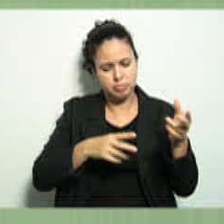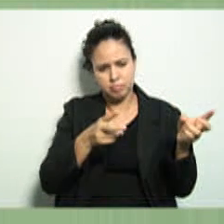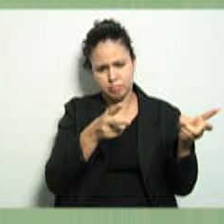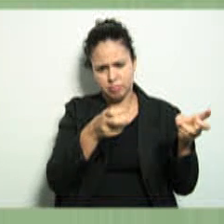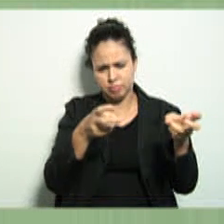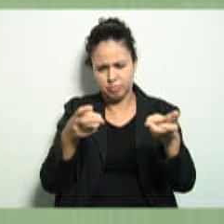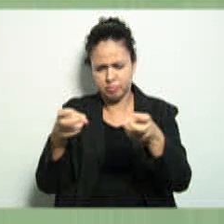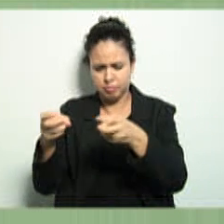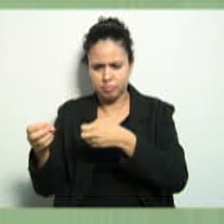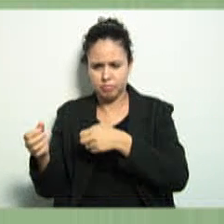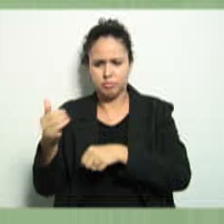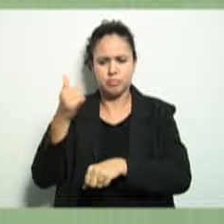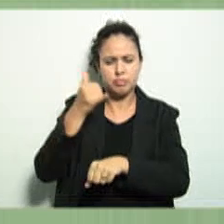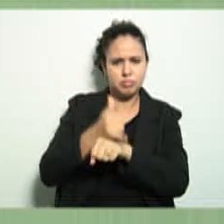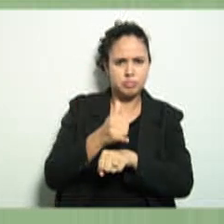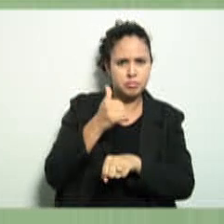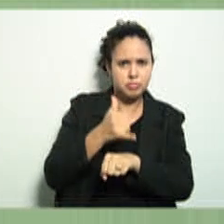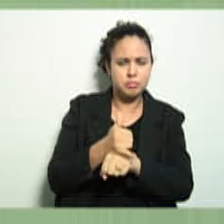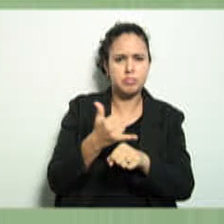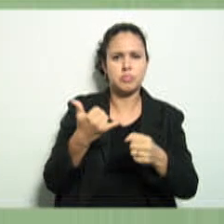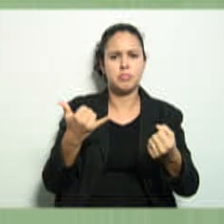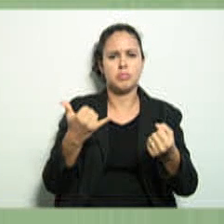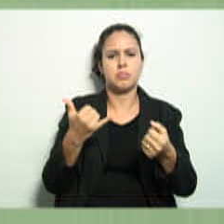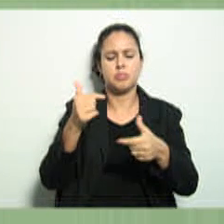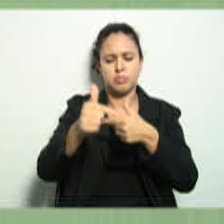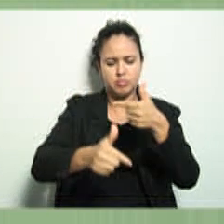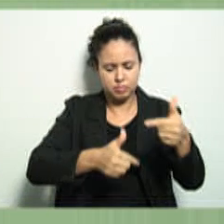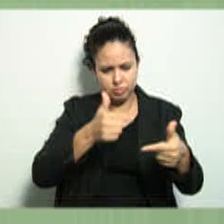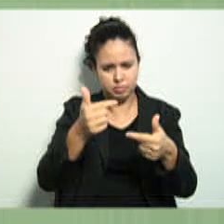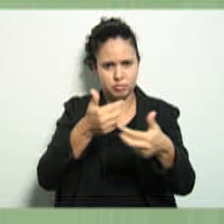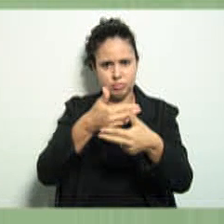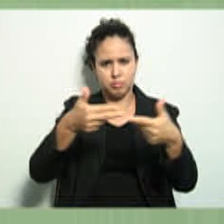e a atividade de serviços.